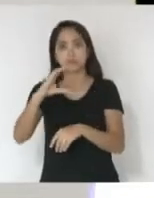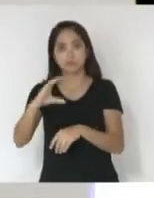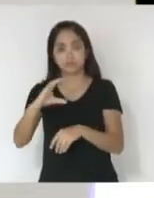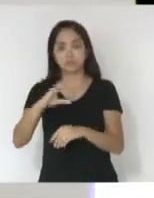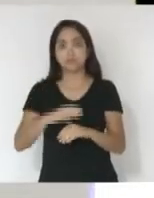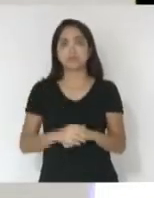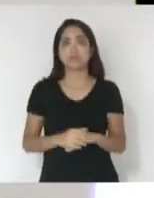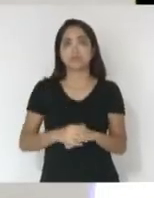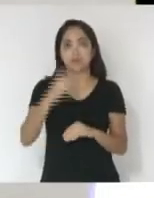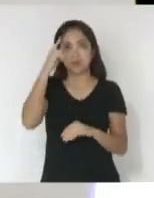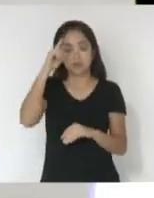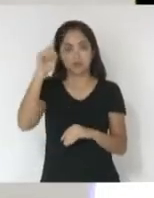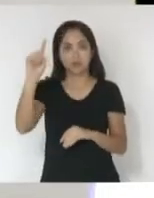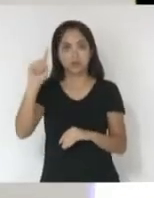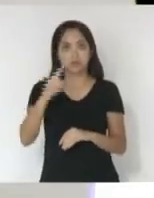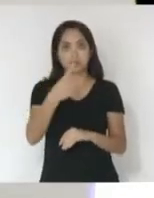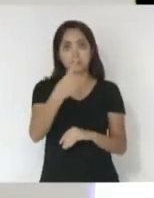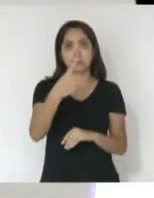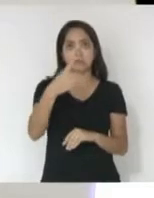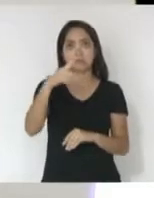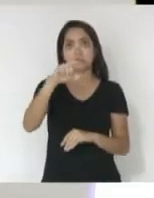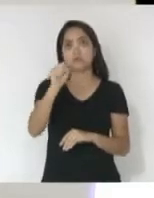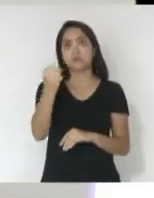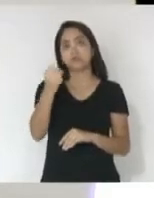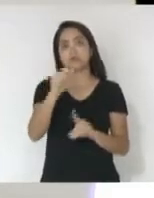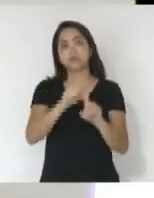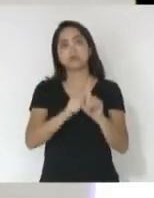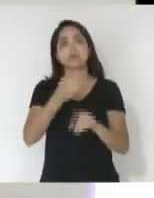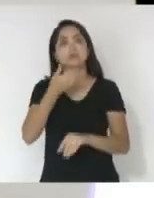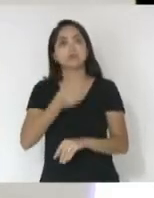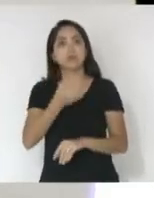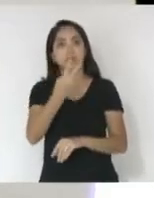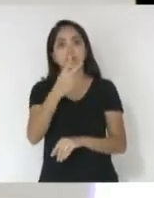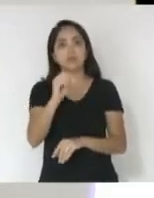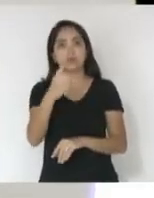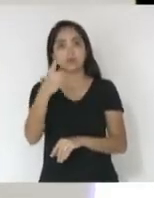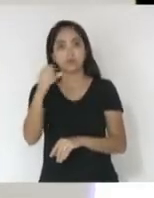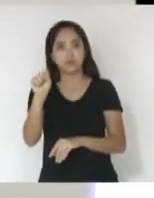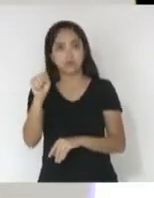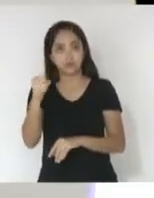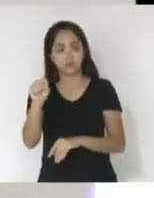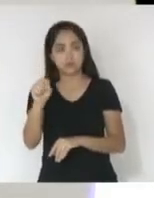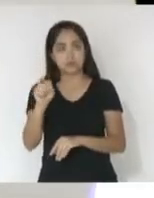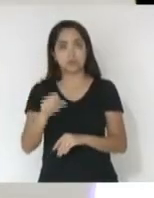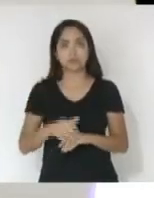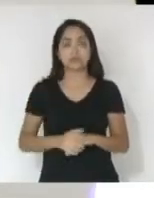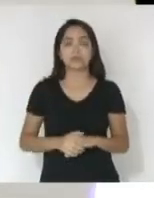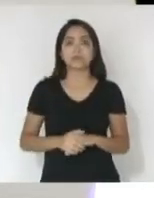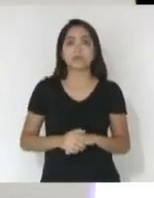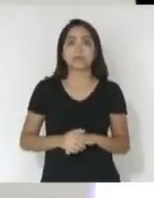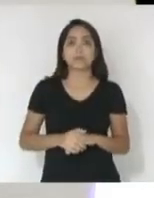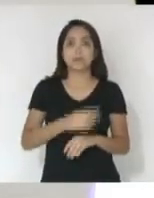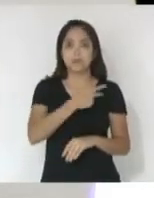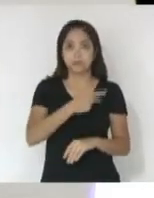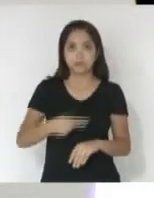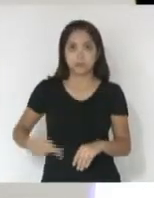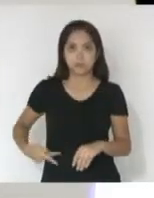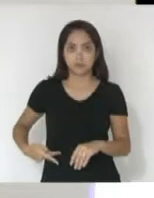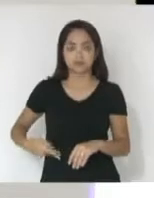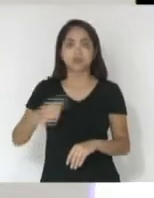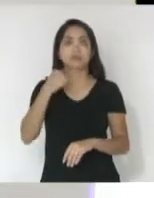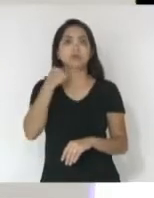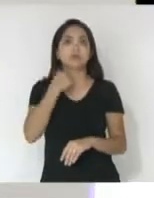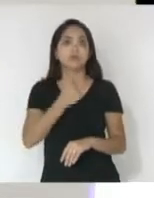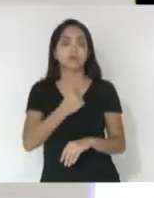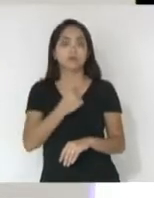Santa Catarina, realizada em 18 de dezembro de 2018. Presidência, deputado